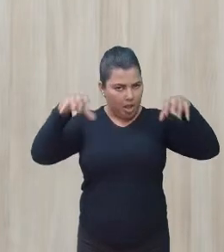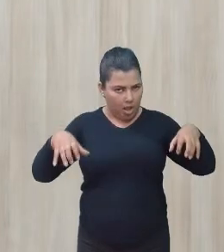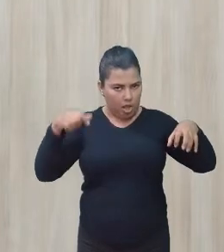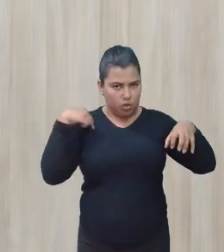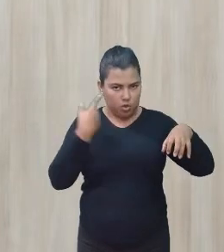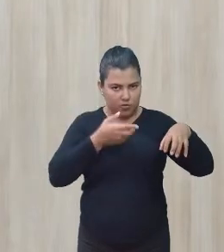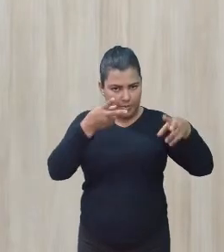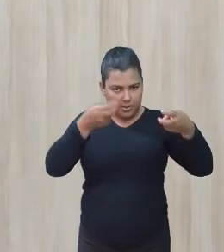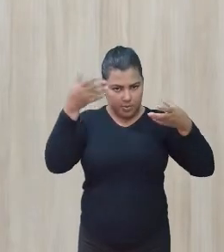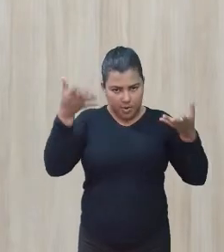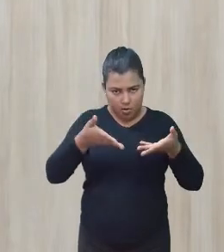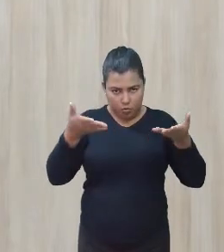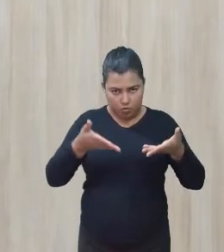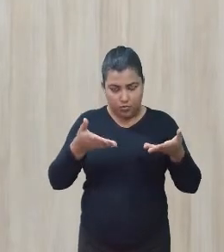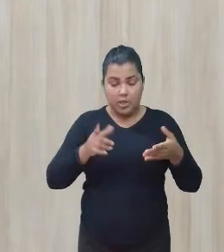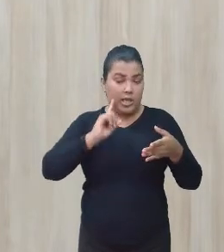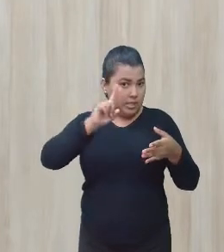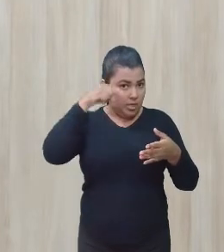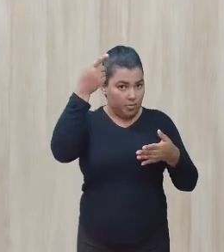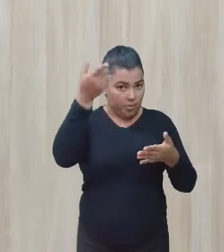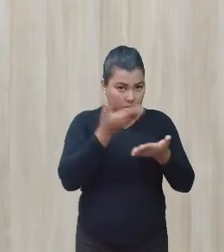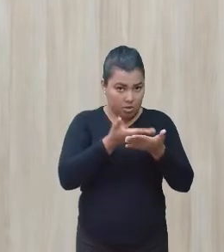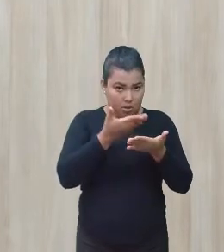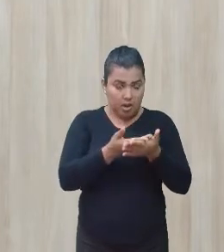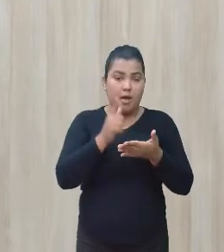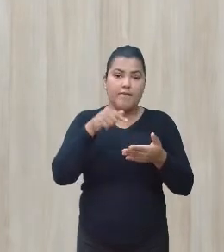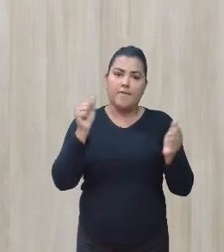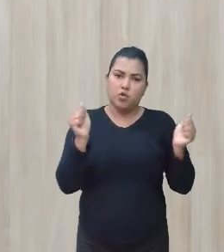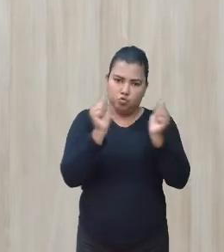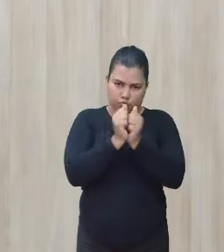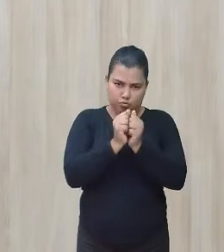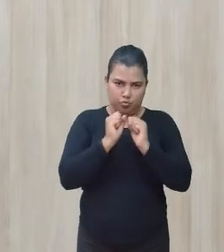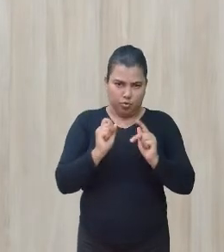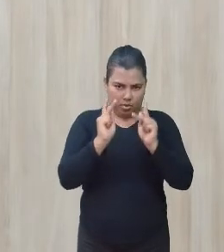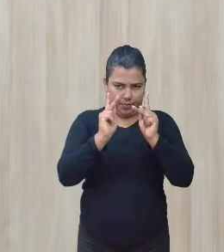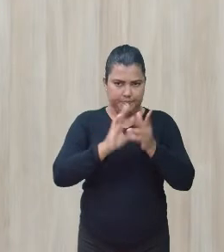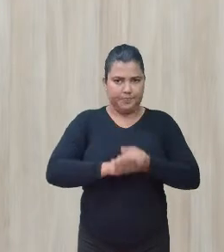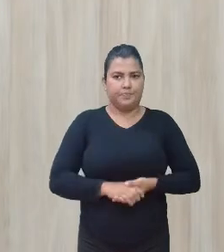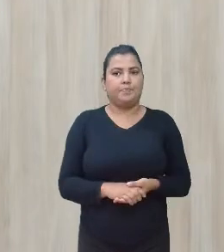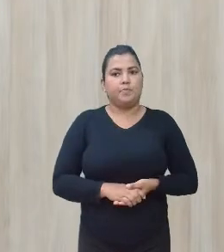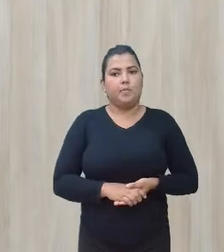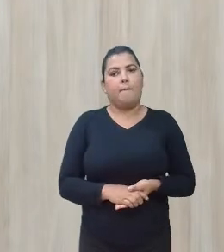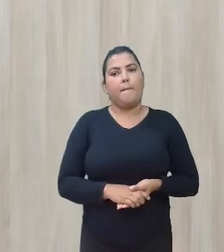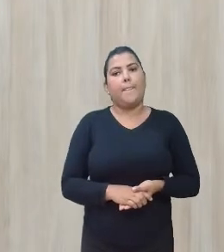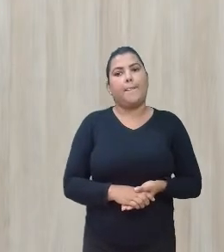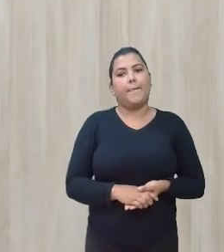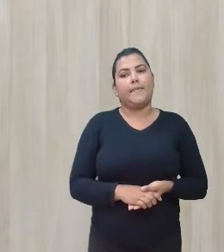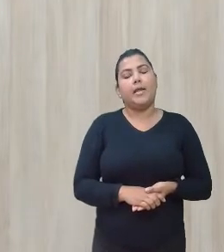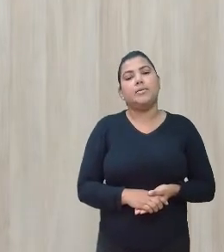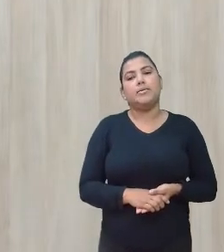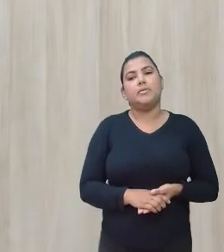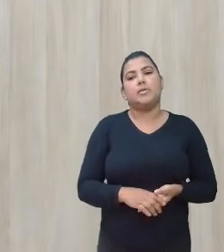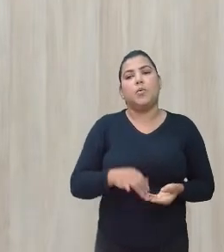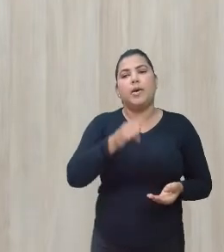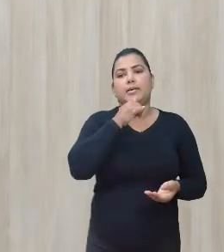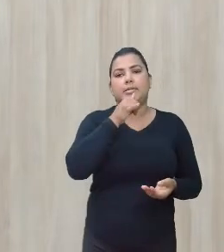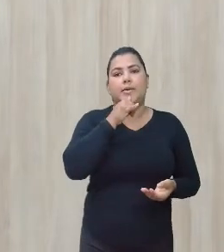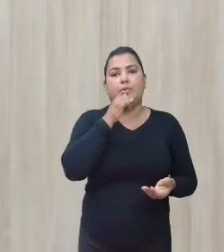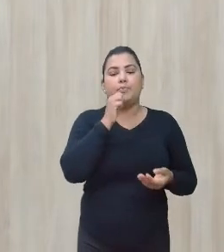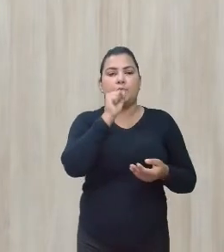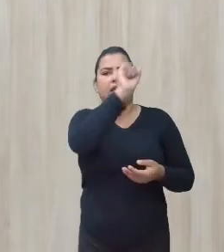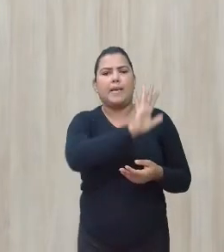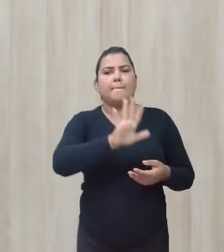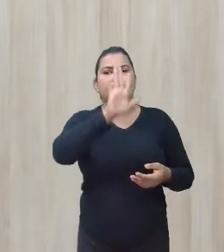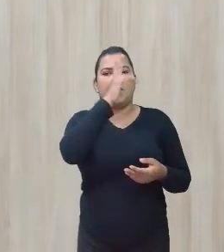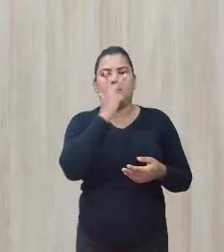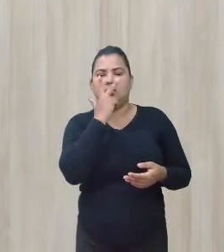seguinte a gente vai tentar enxergar conjuntamente essas duas situações, tá certo? Então, para a gente falar de figuras